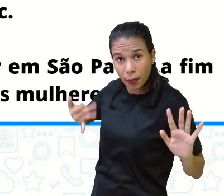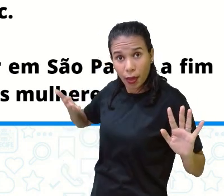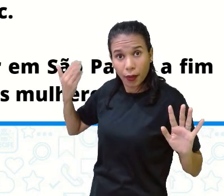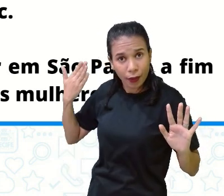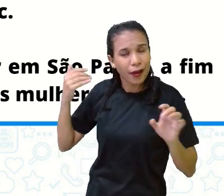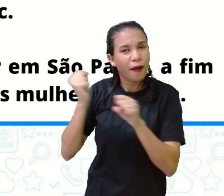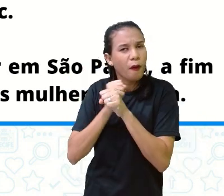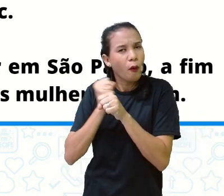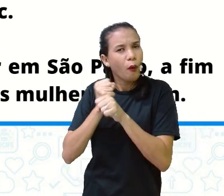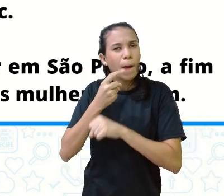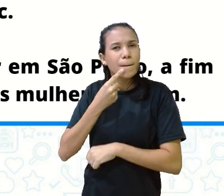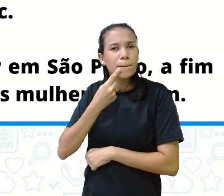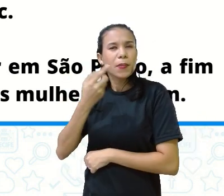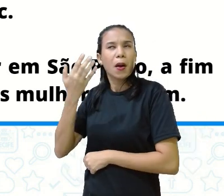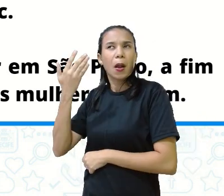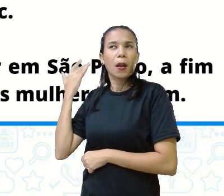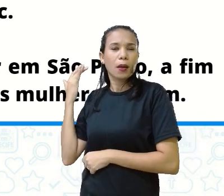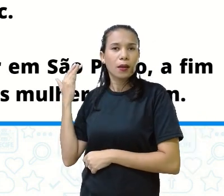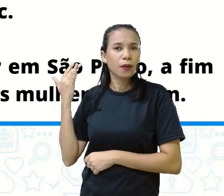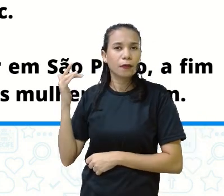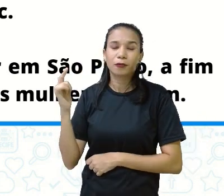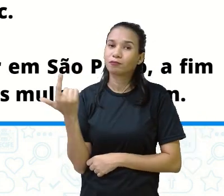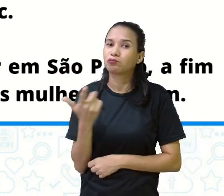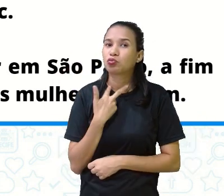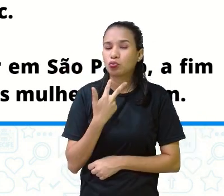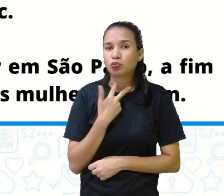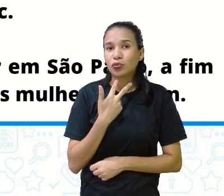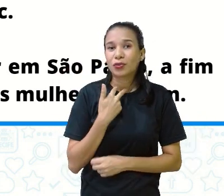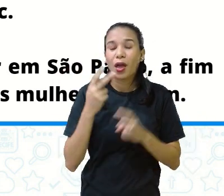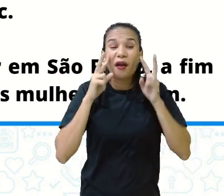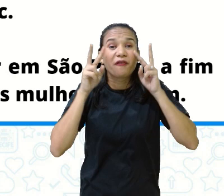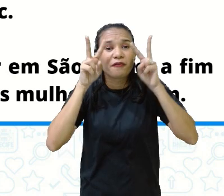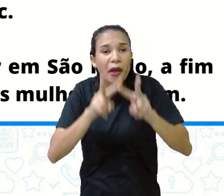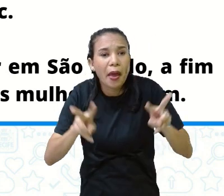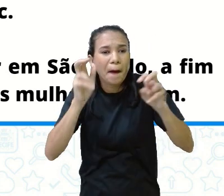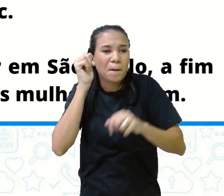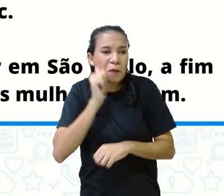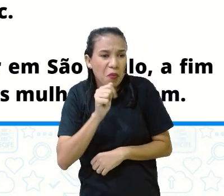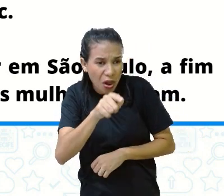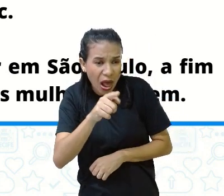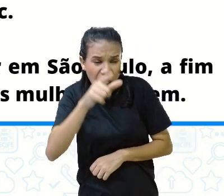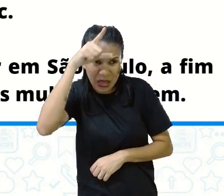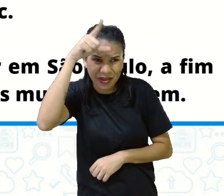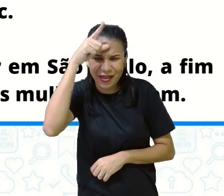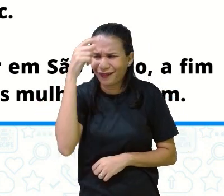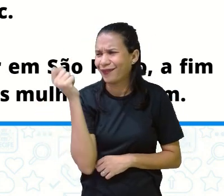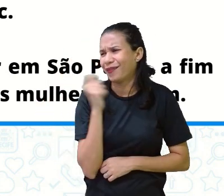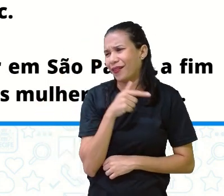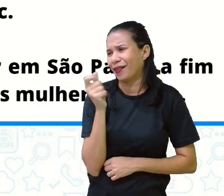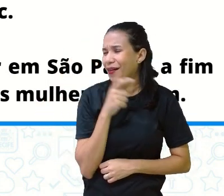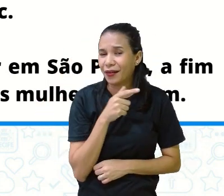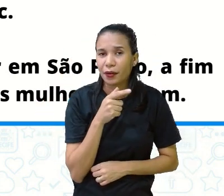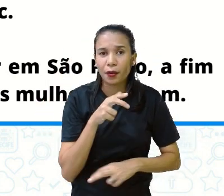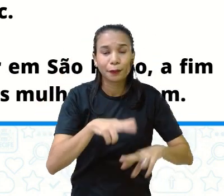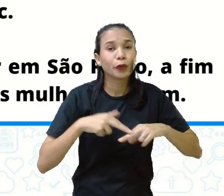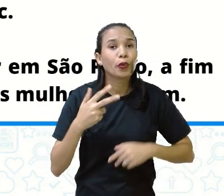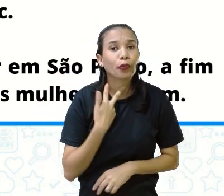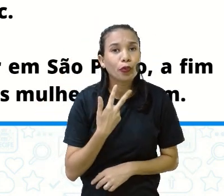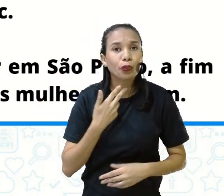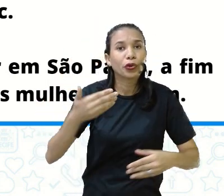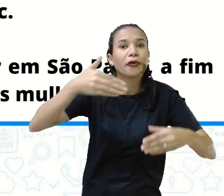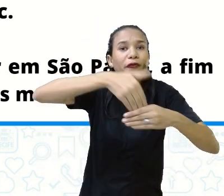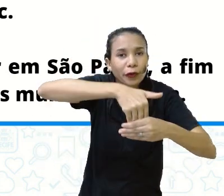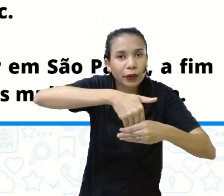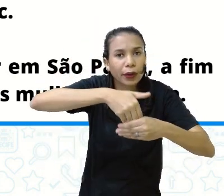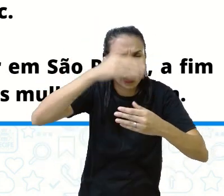Há muitos anos atrás, não seria possível enxergar as mulheres como líderes. Então, elas nem podiam